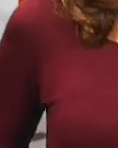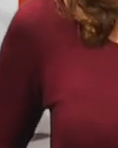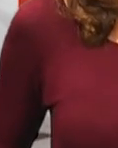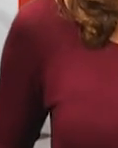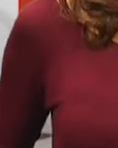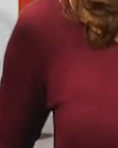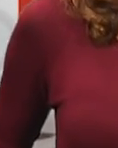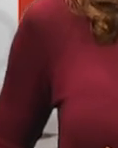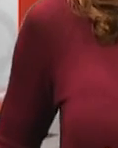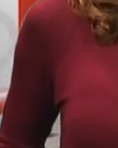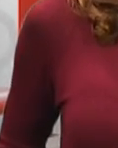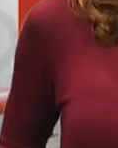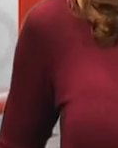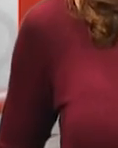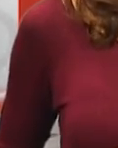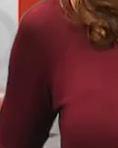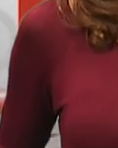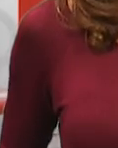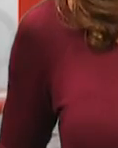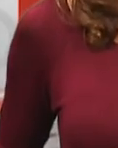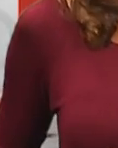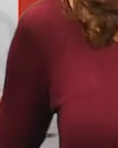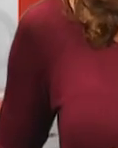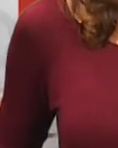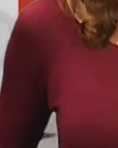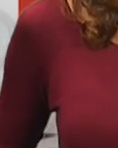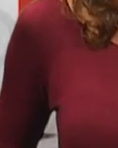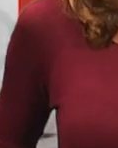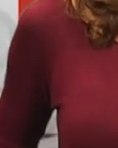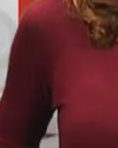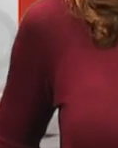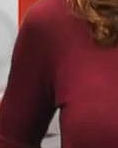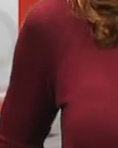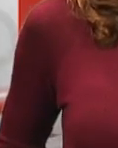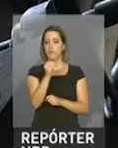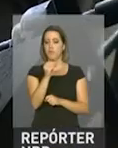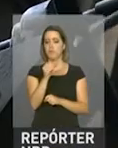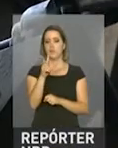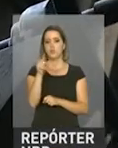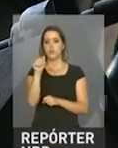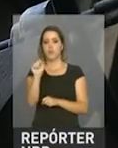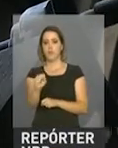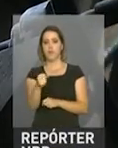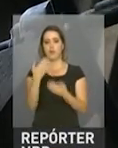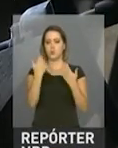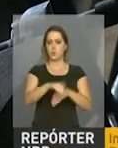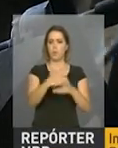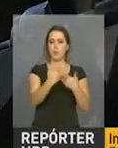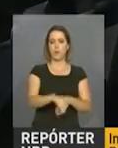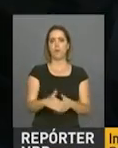selecionados disputam 20 vagas com provas práticas e teóricas.